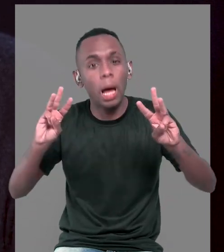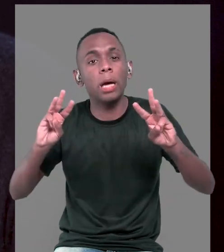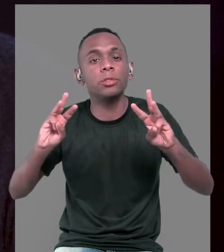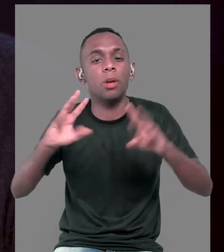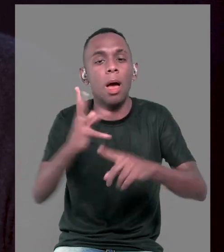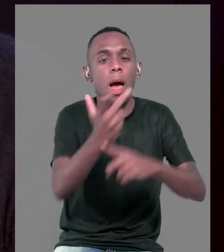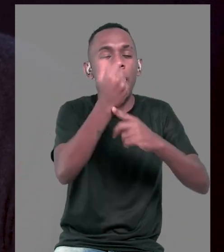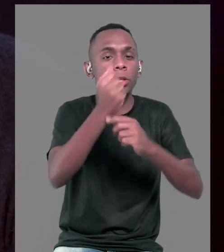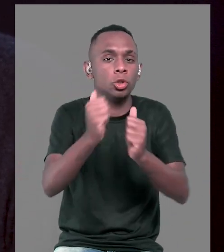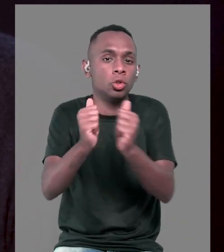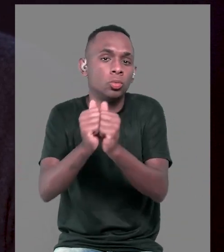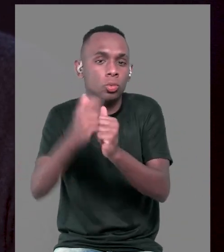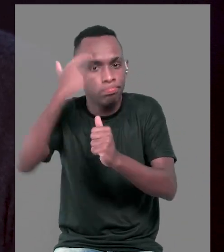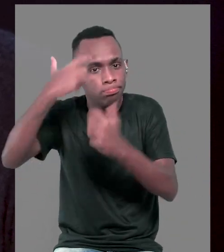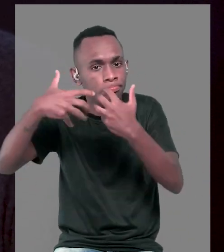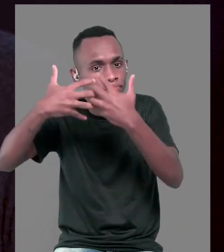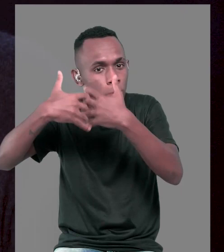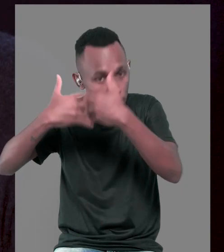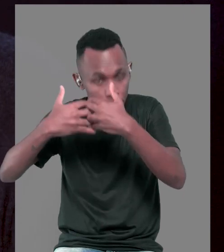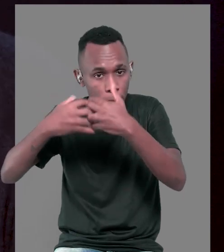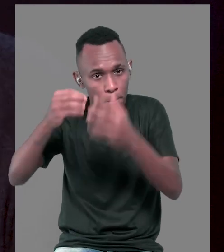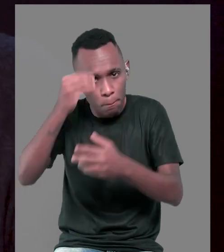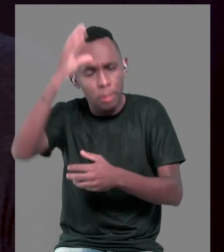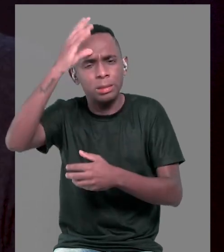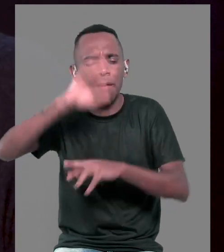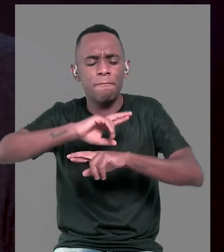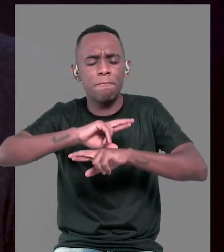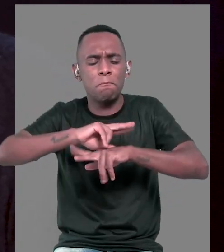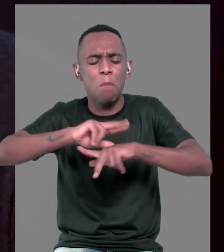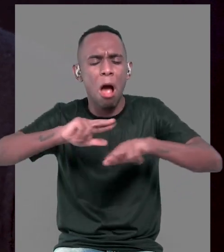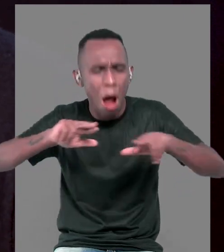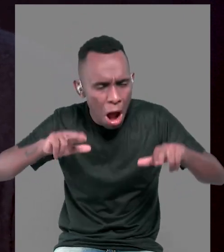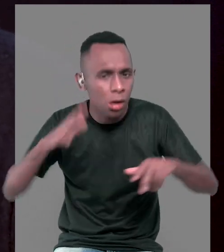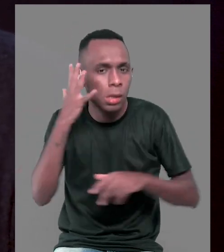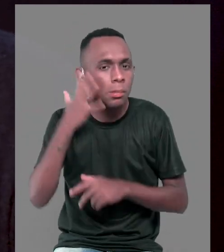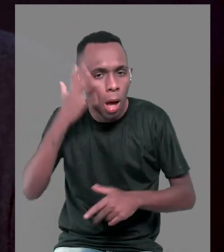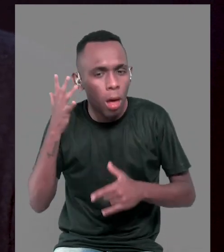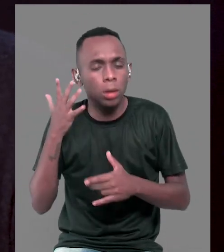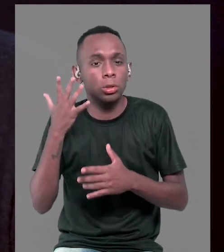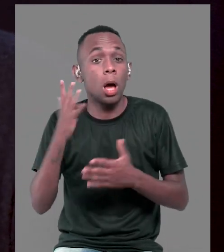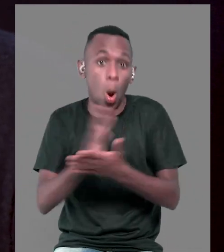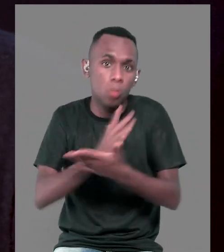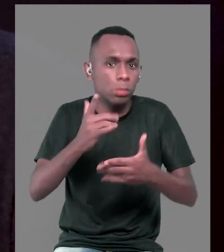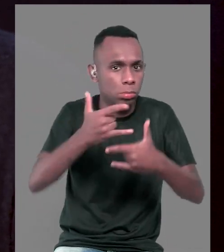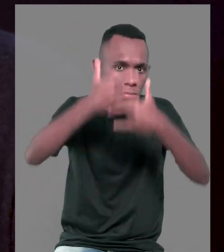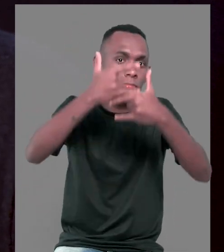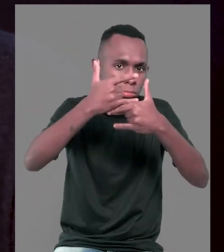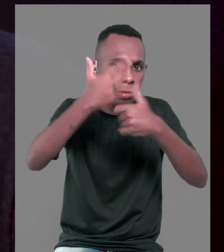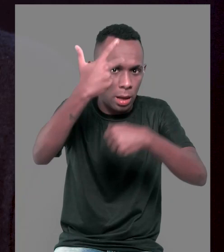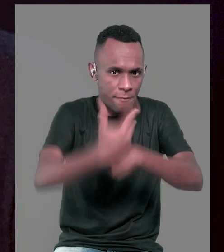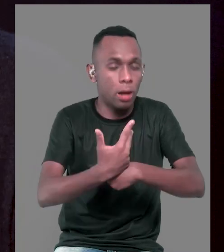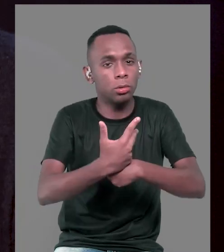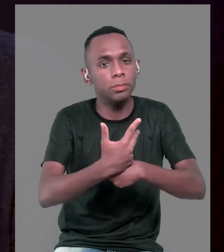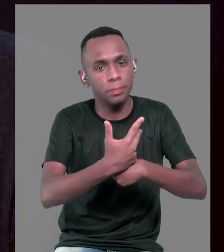vocês podem consultar, centenas de conferências, algumas em vídeo,